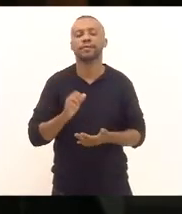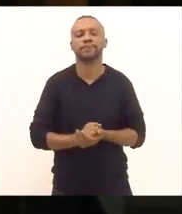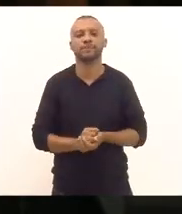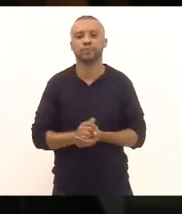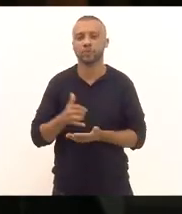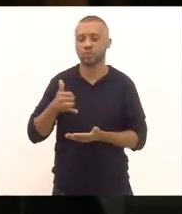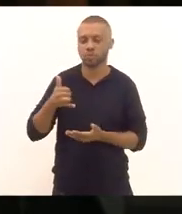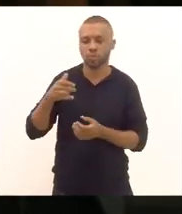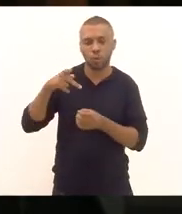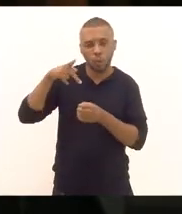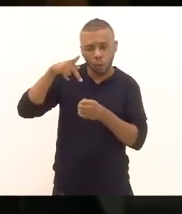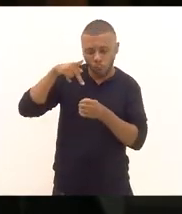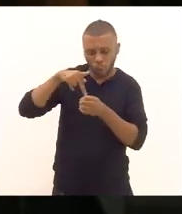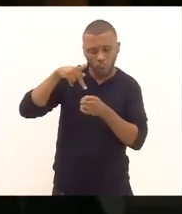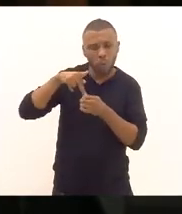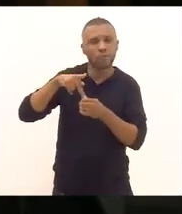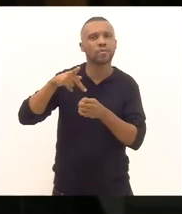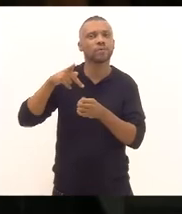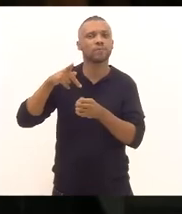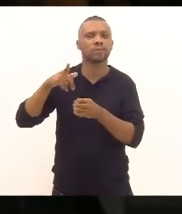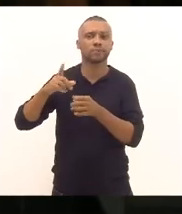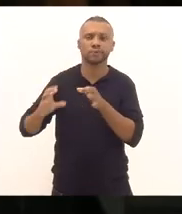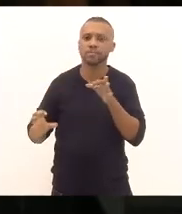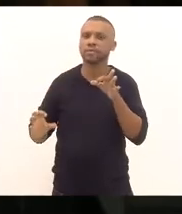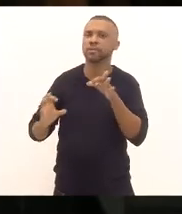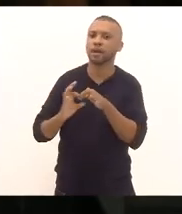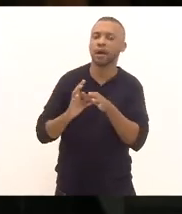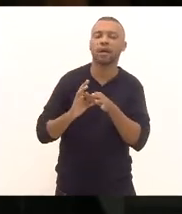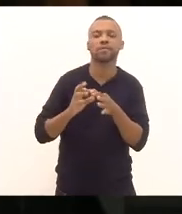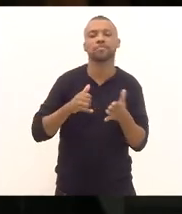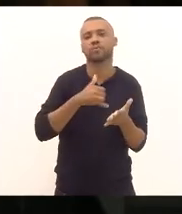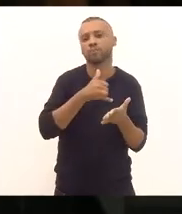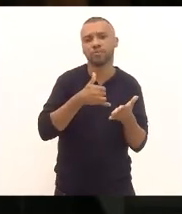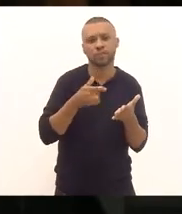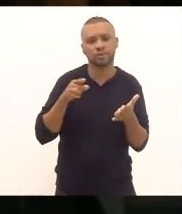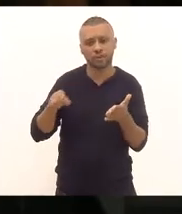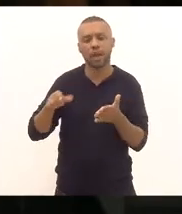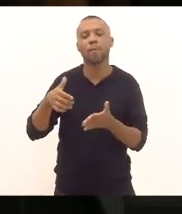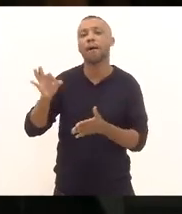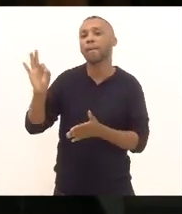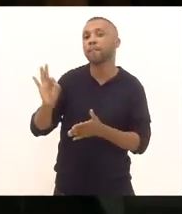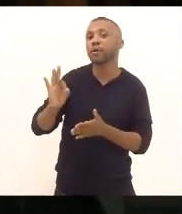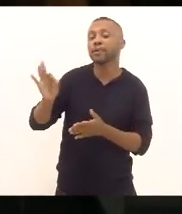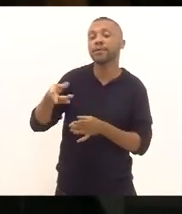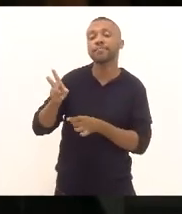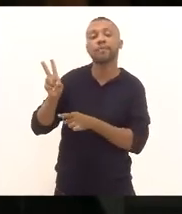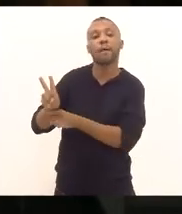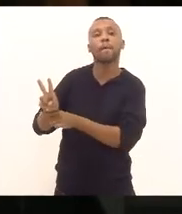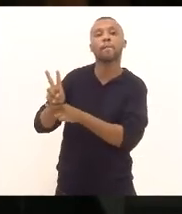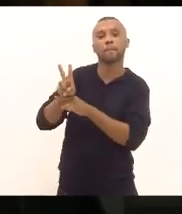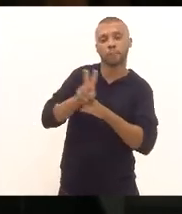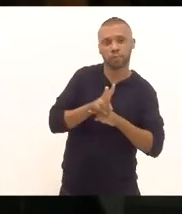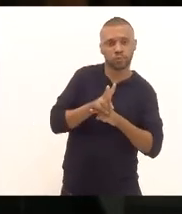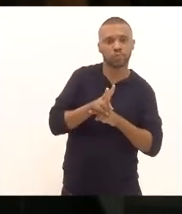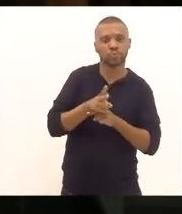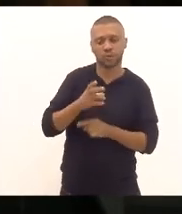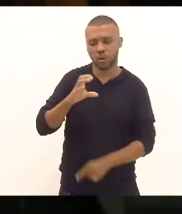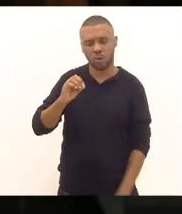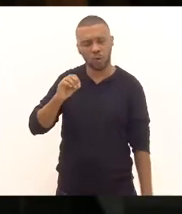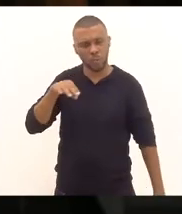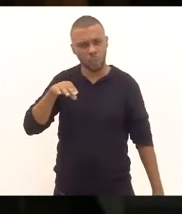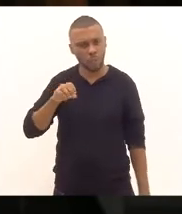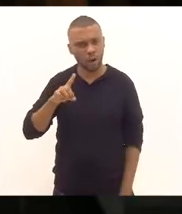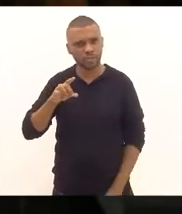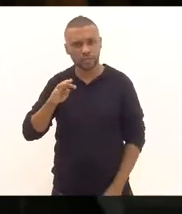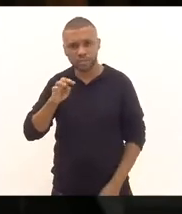combustível que o combustível derivado de petróleo petróleo é uma commodity e commodity ela